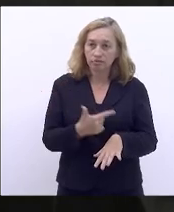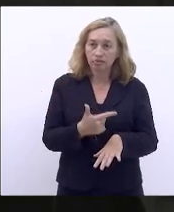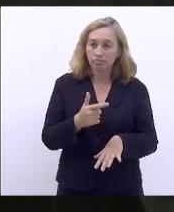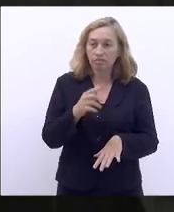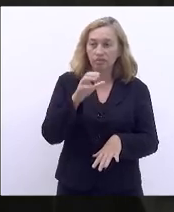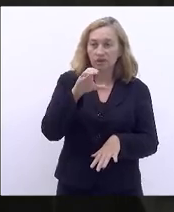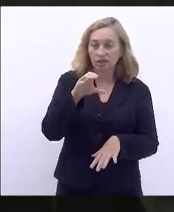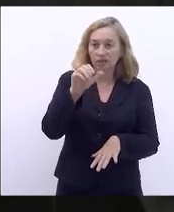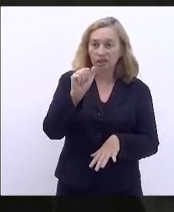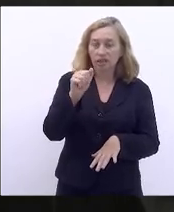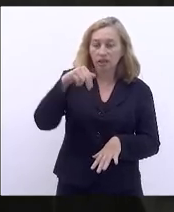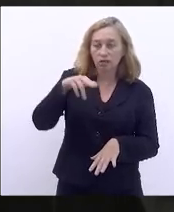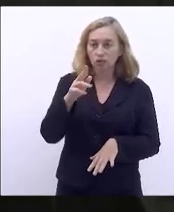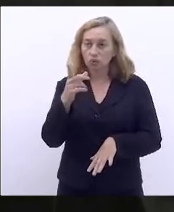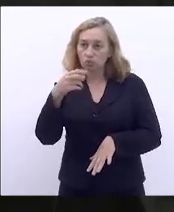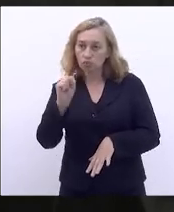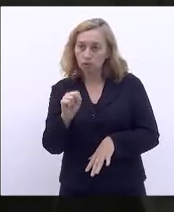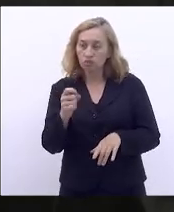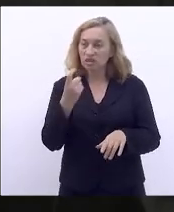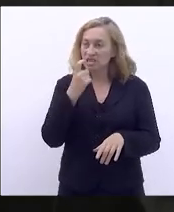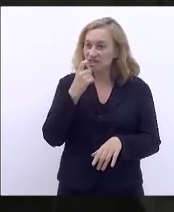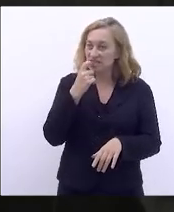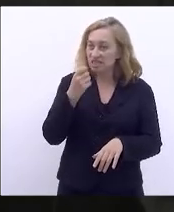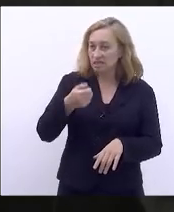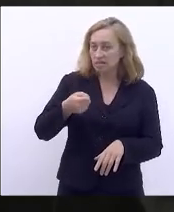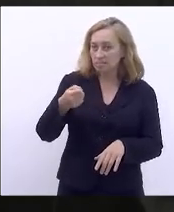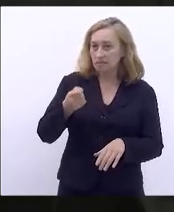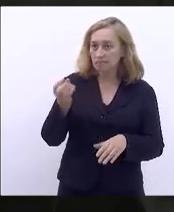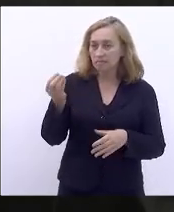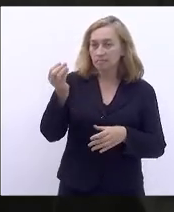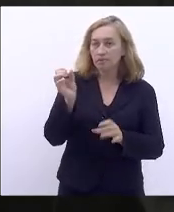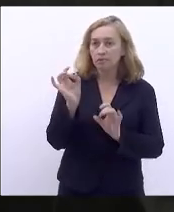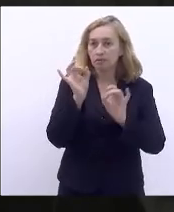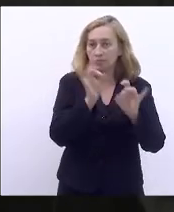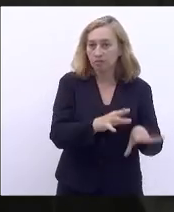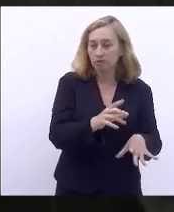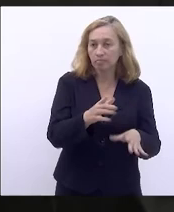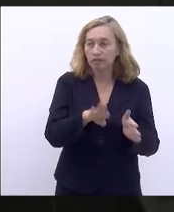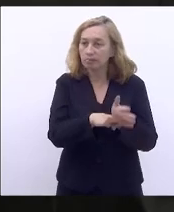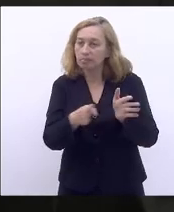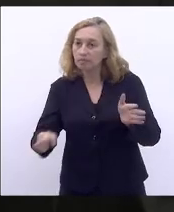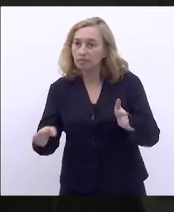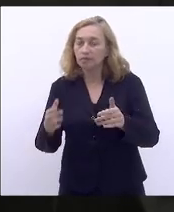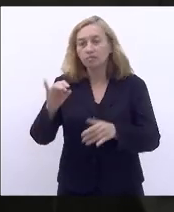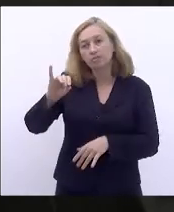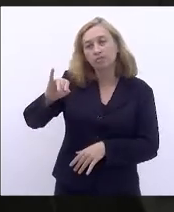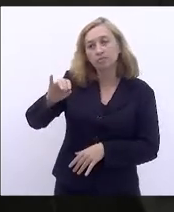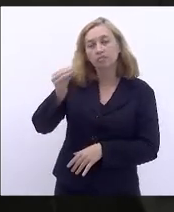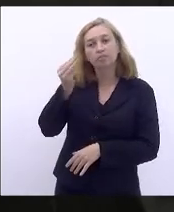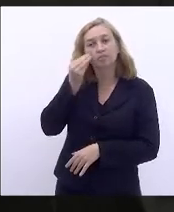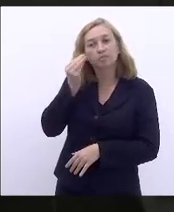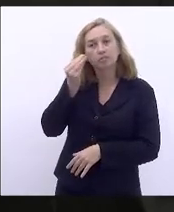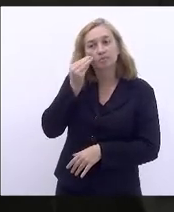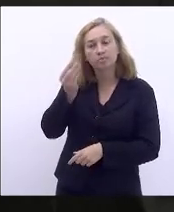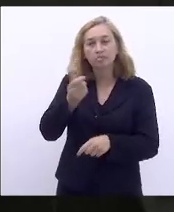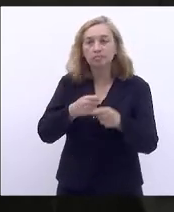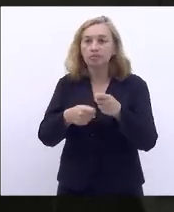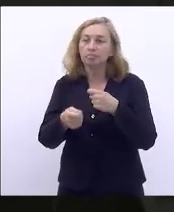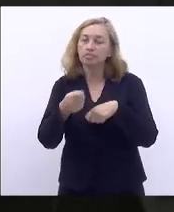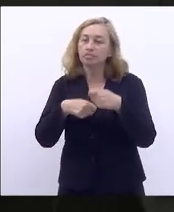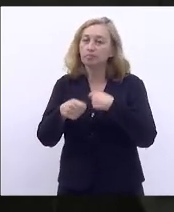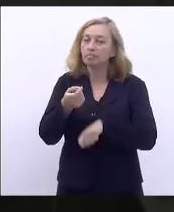plásticos ingeridos pelas espécies marinhas e que as oportunidades de negócio ainda são